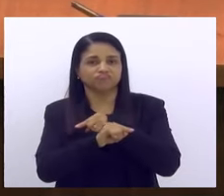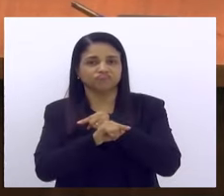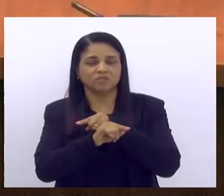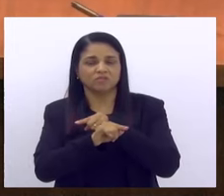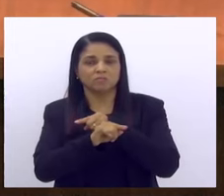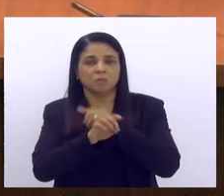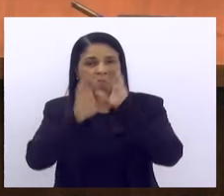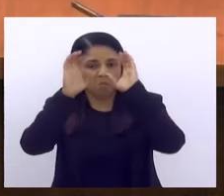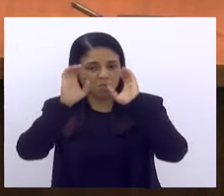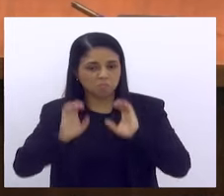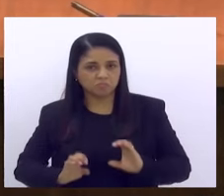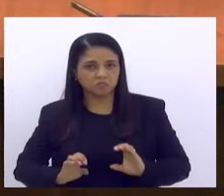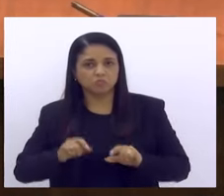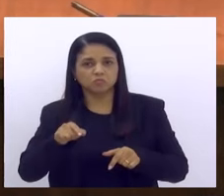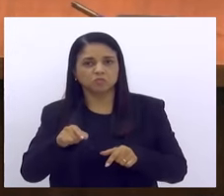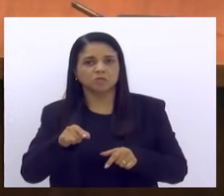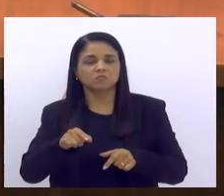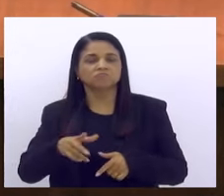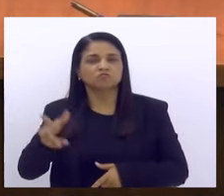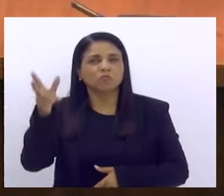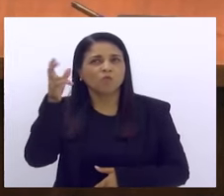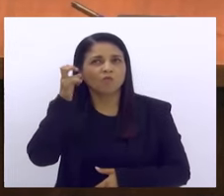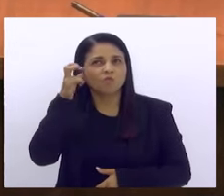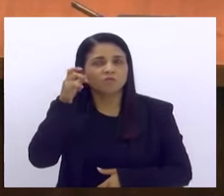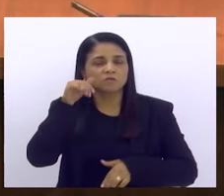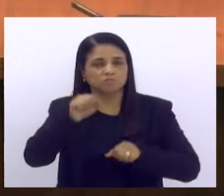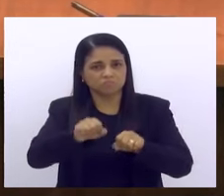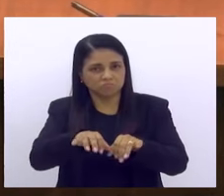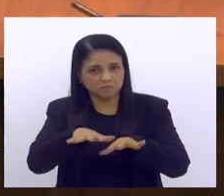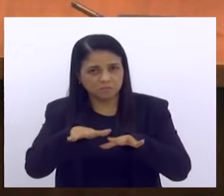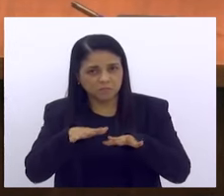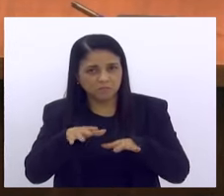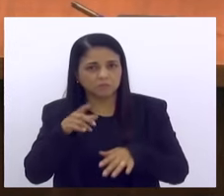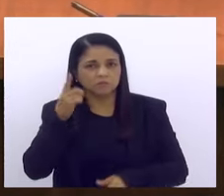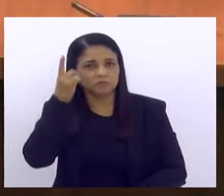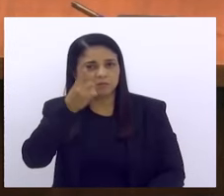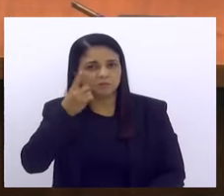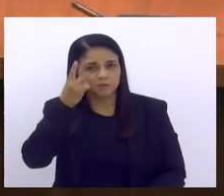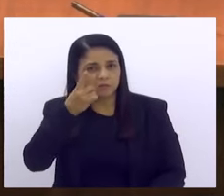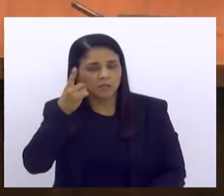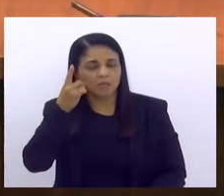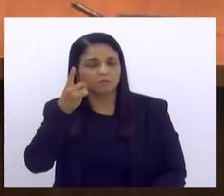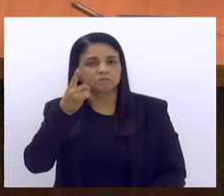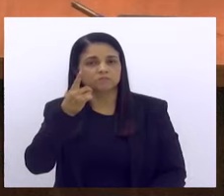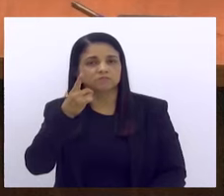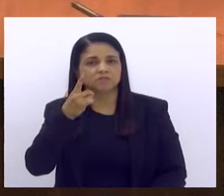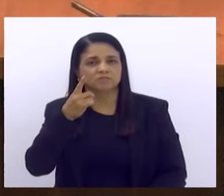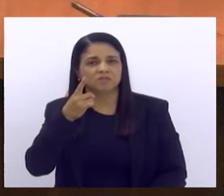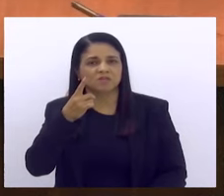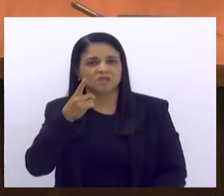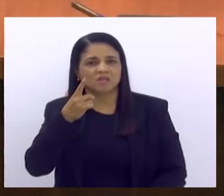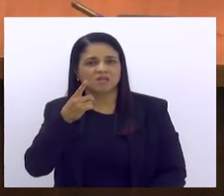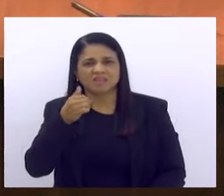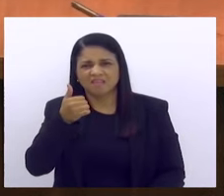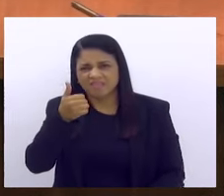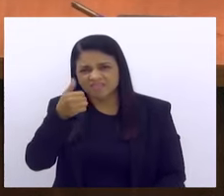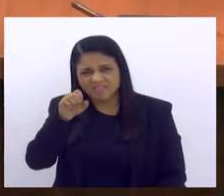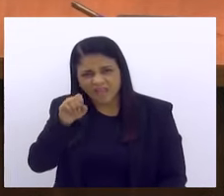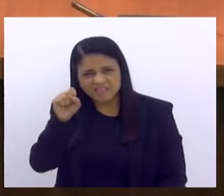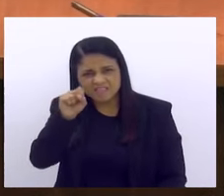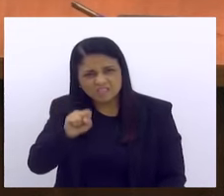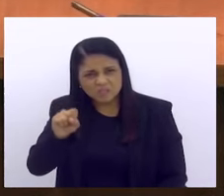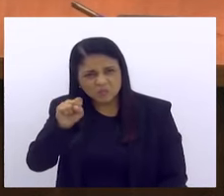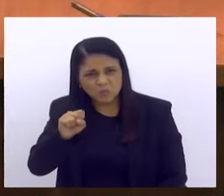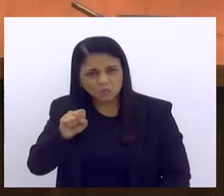um secretário de Estado que deve ouvir o parlamento, ouvir os deputados, e não se deixar emprenhar por 10 segundos, que